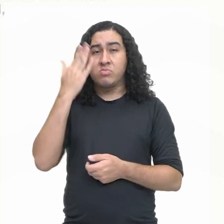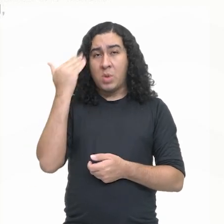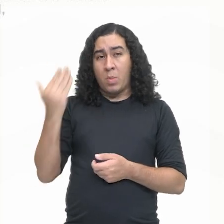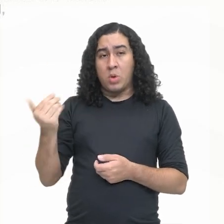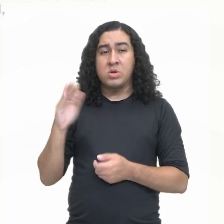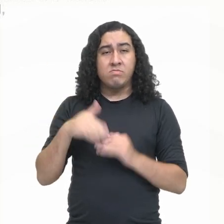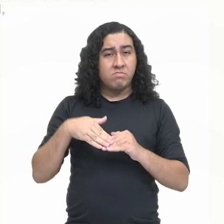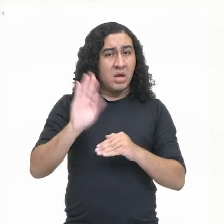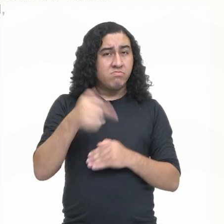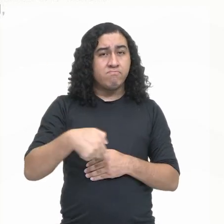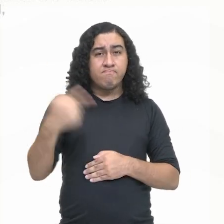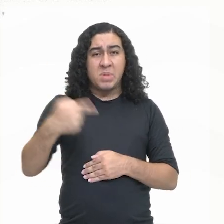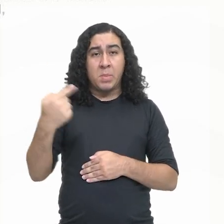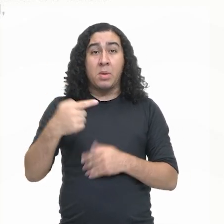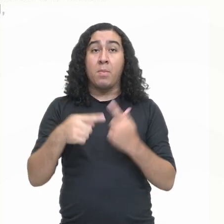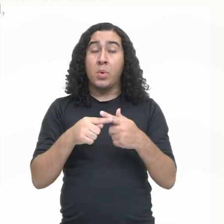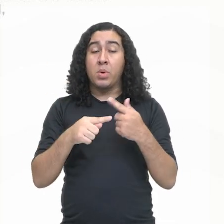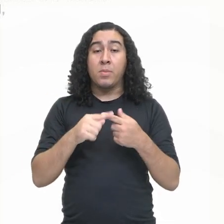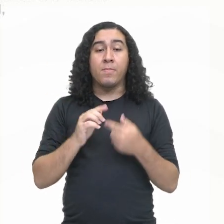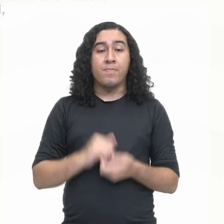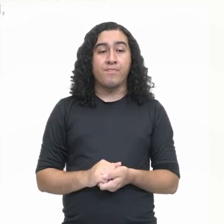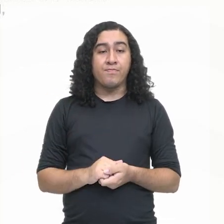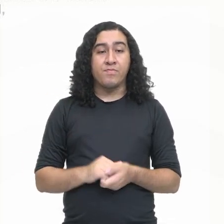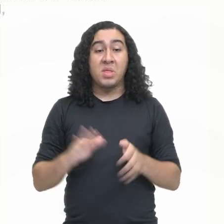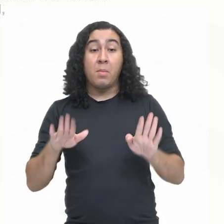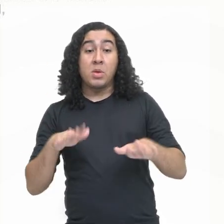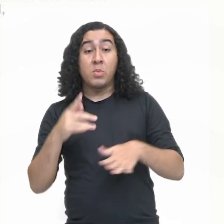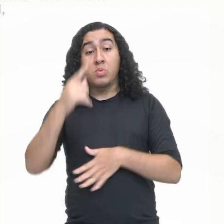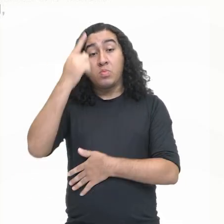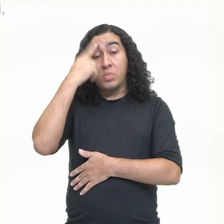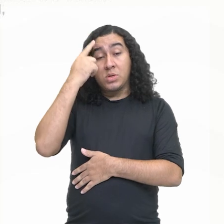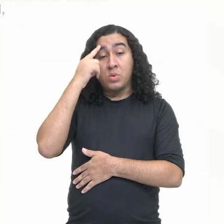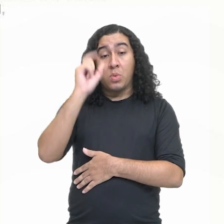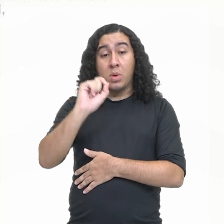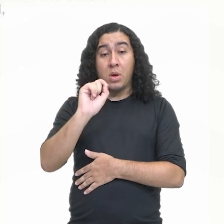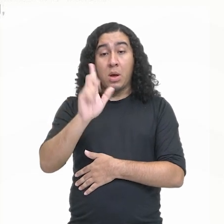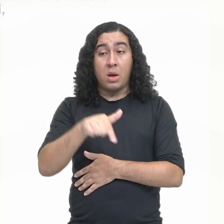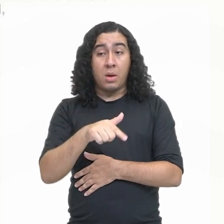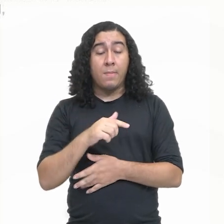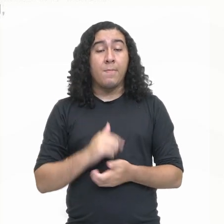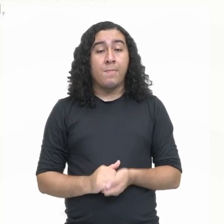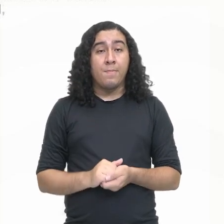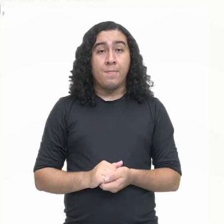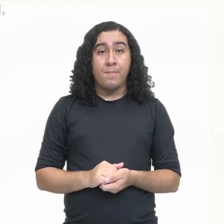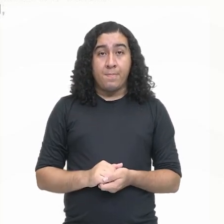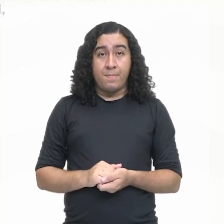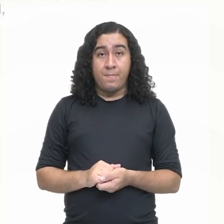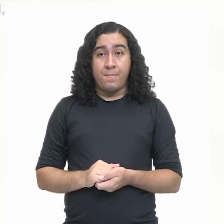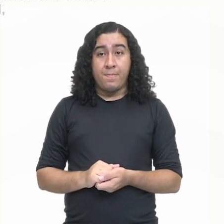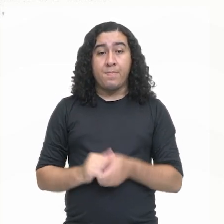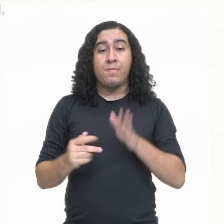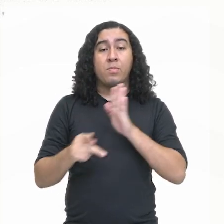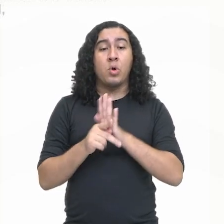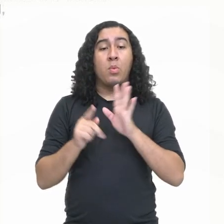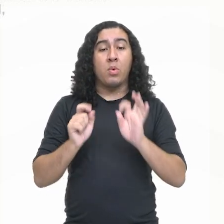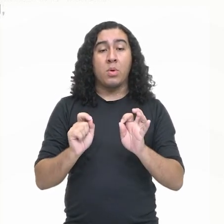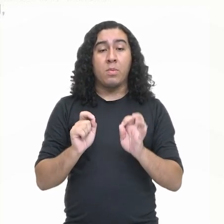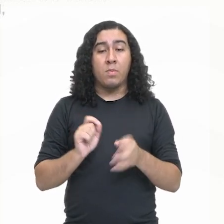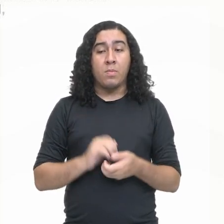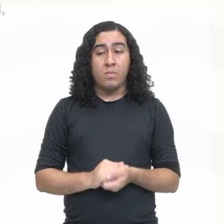a mais famosa de todas? Porque provavelmente foi aqui